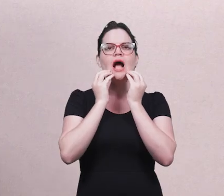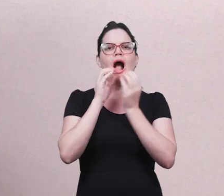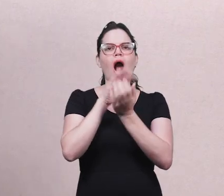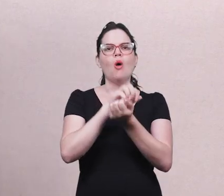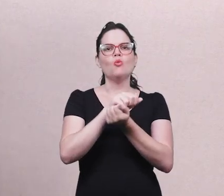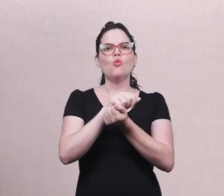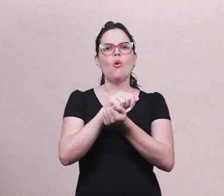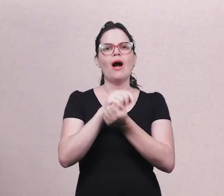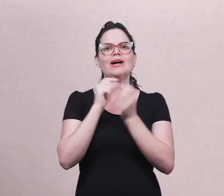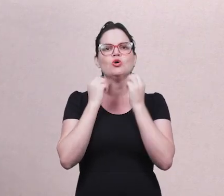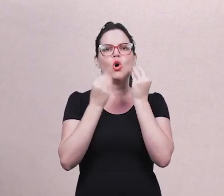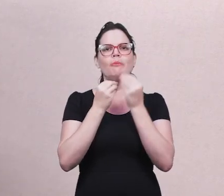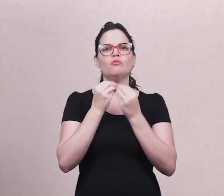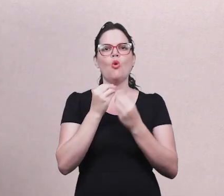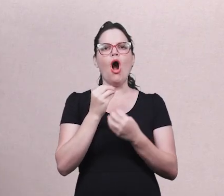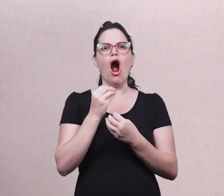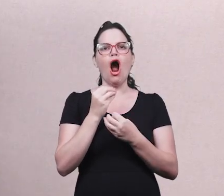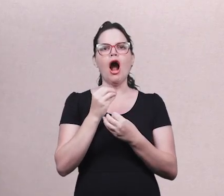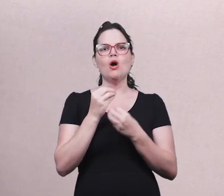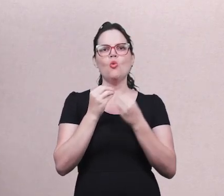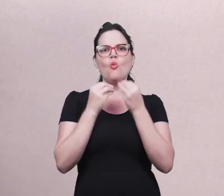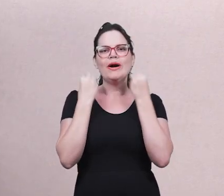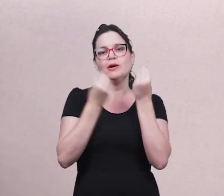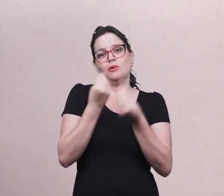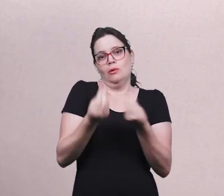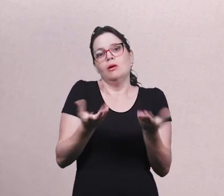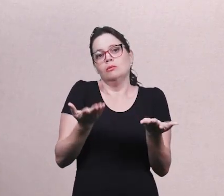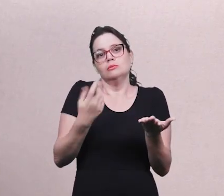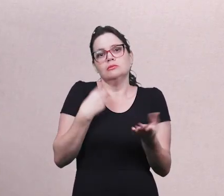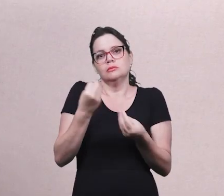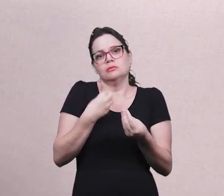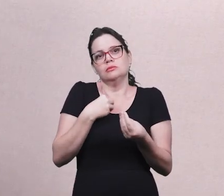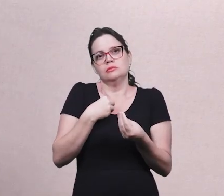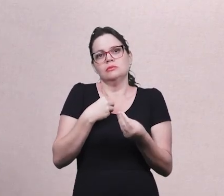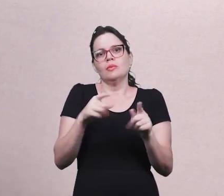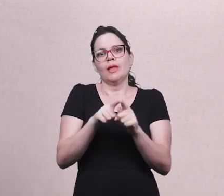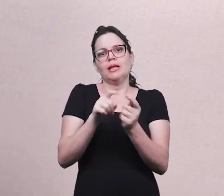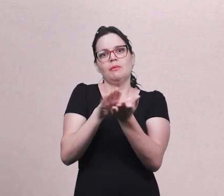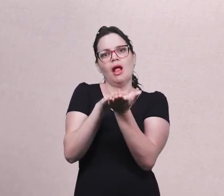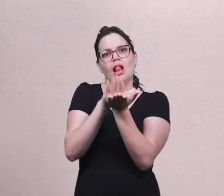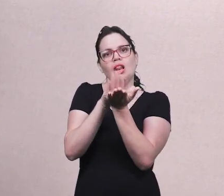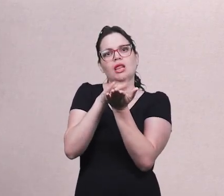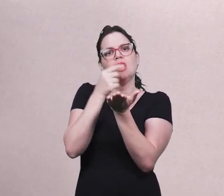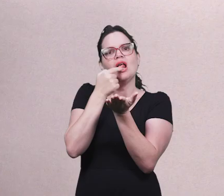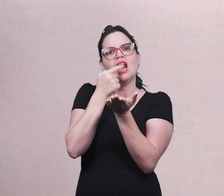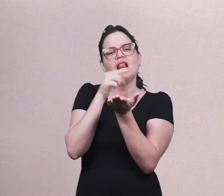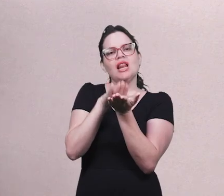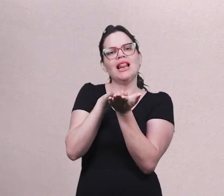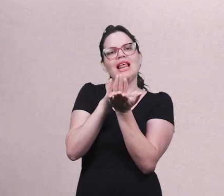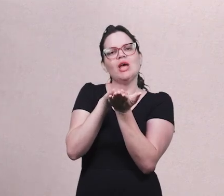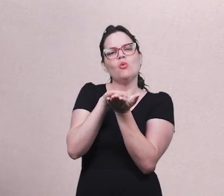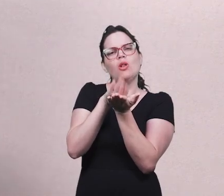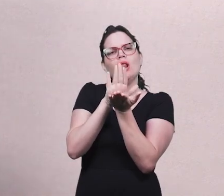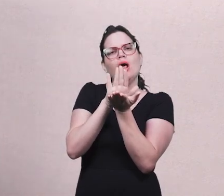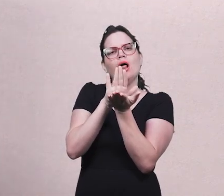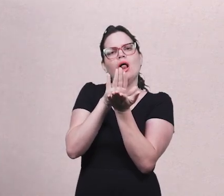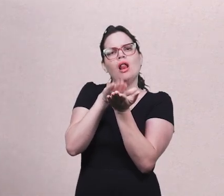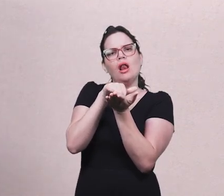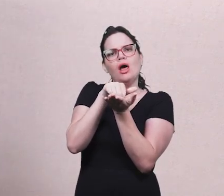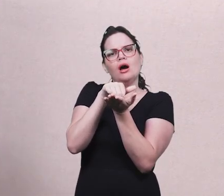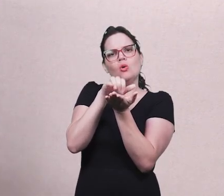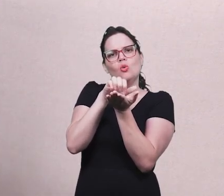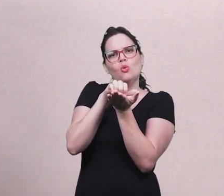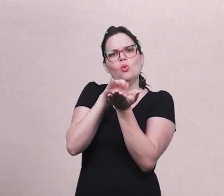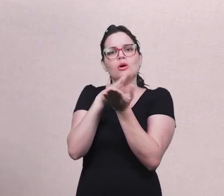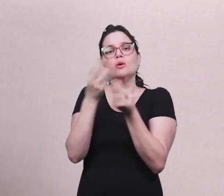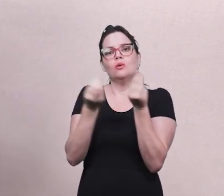A faringe e a cavidade oral no total. E postura de língua no canto. Então, quando